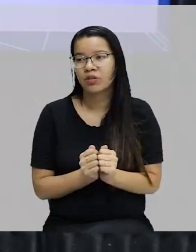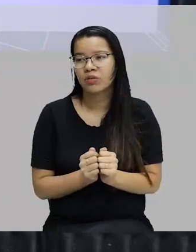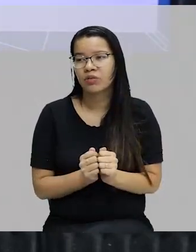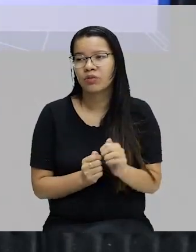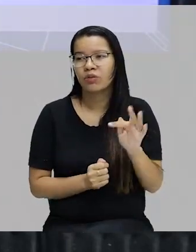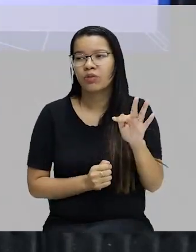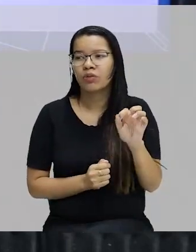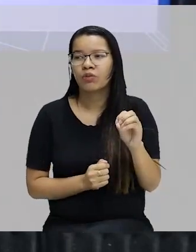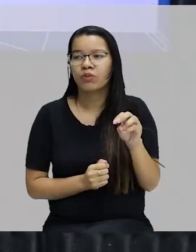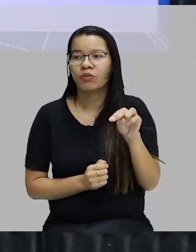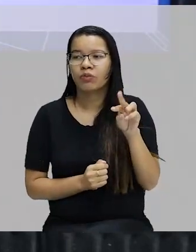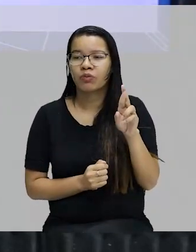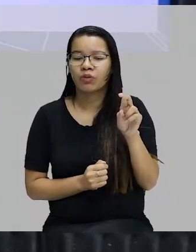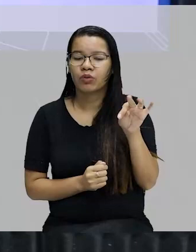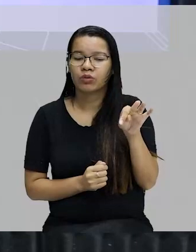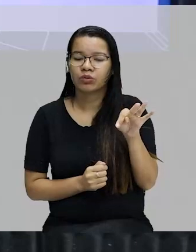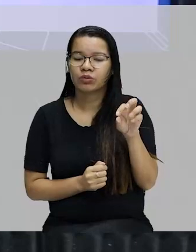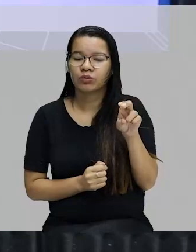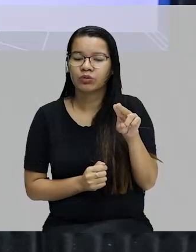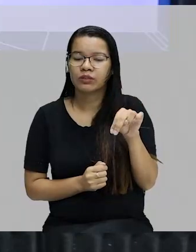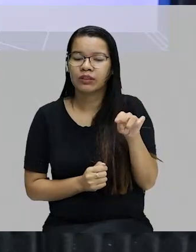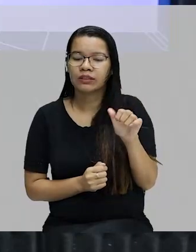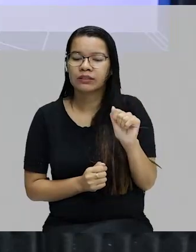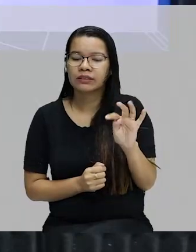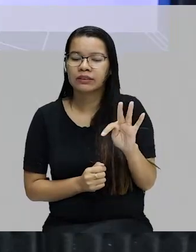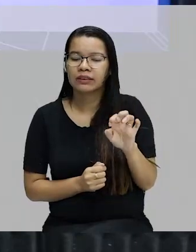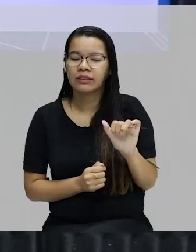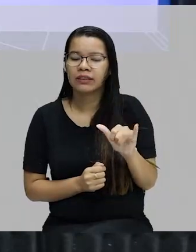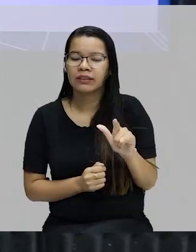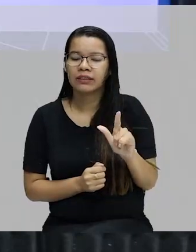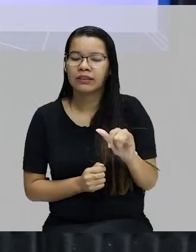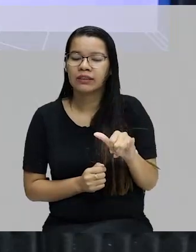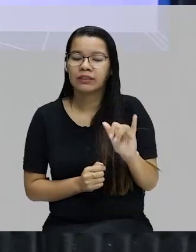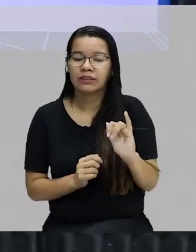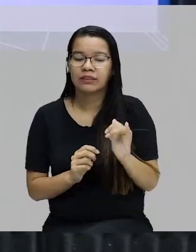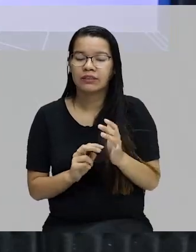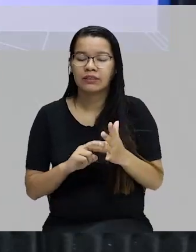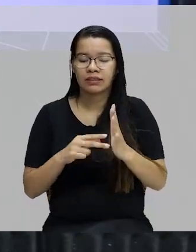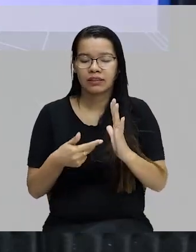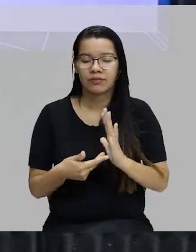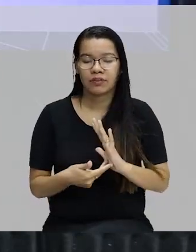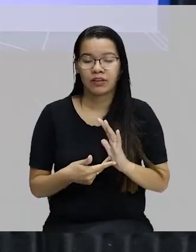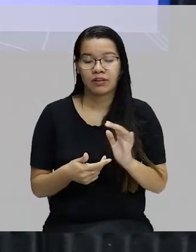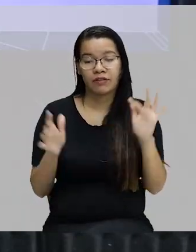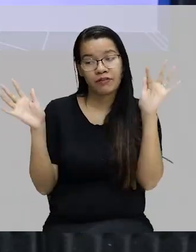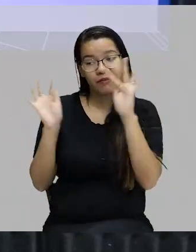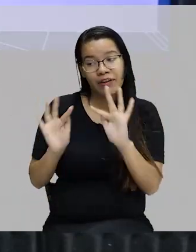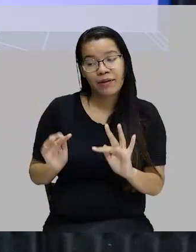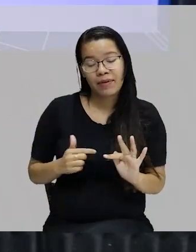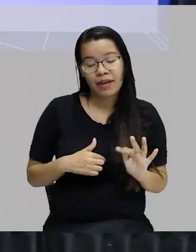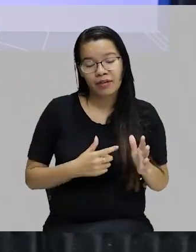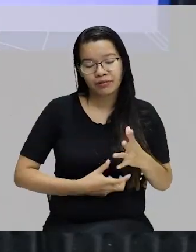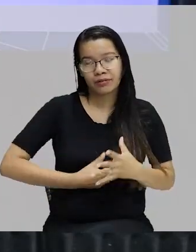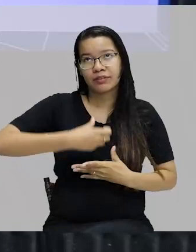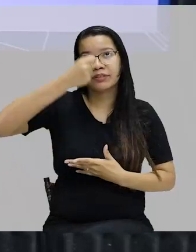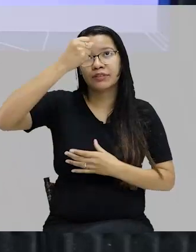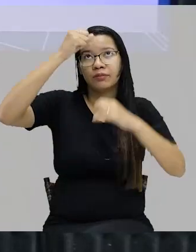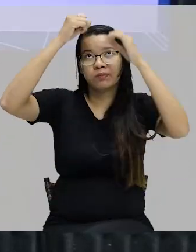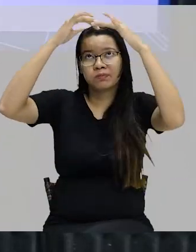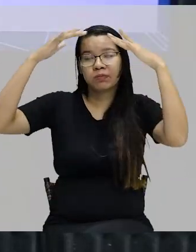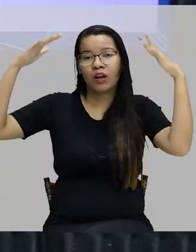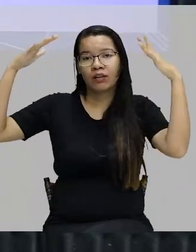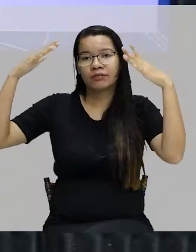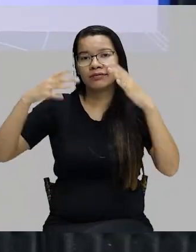Fortunately, I had brought an umbrella. Felizmente, eu trouxe uma sombrinha, ou eu tinha trazido